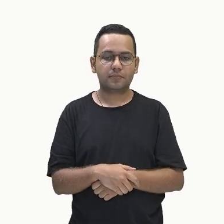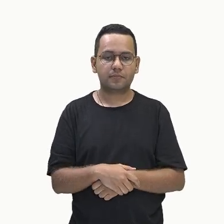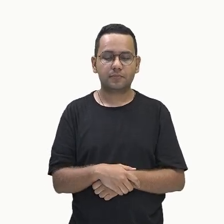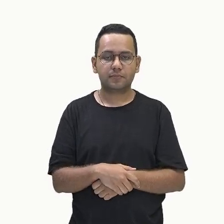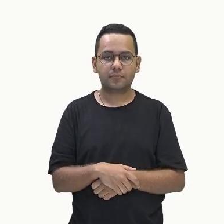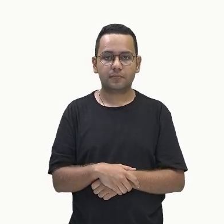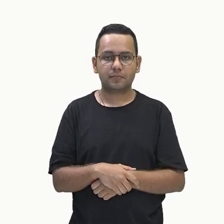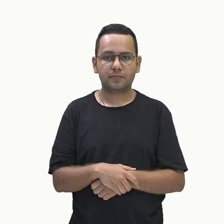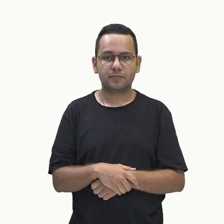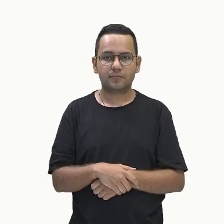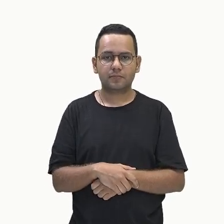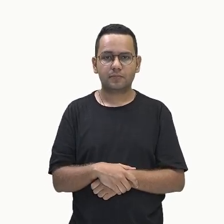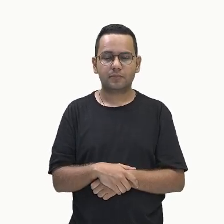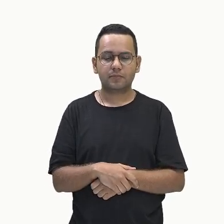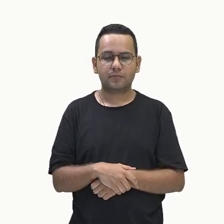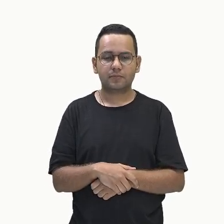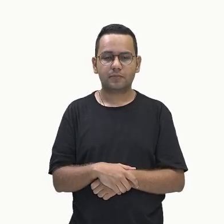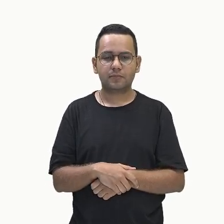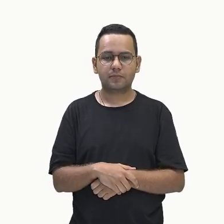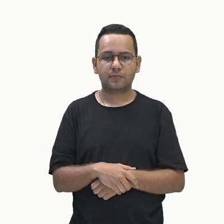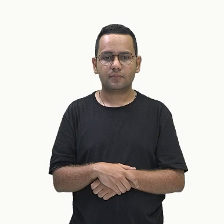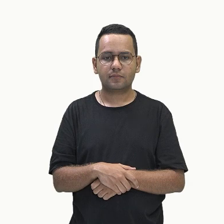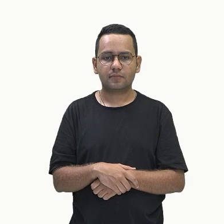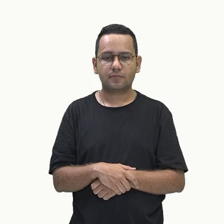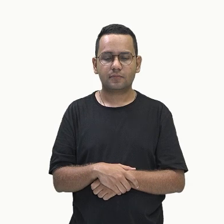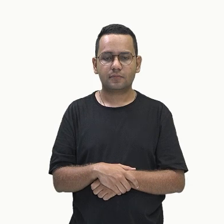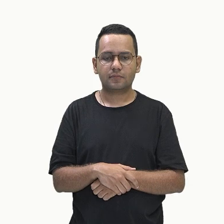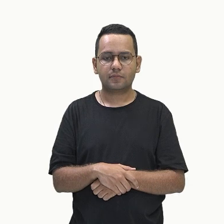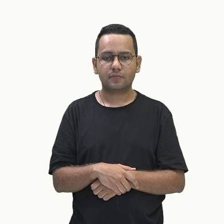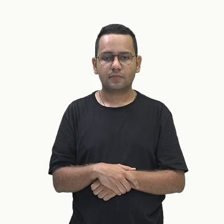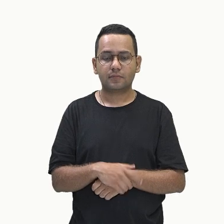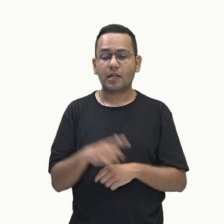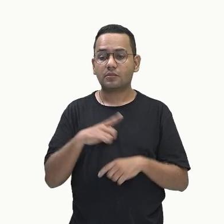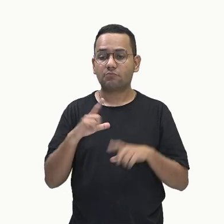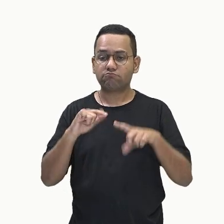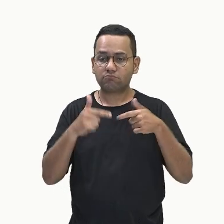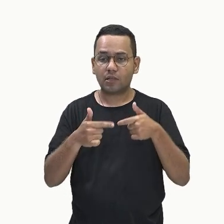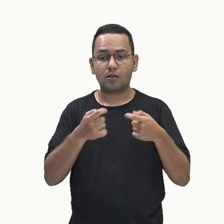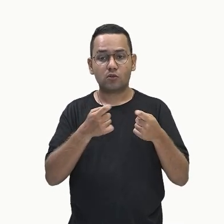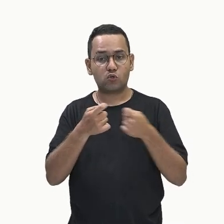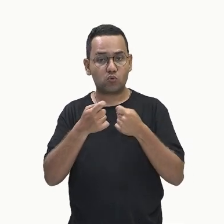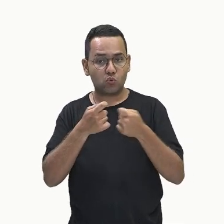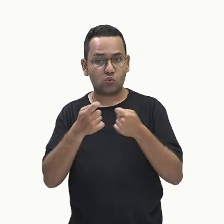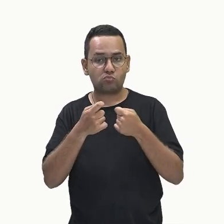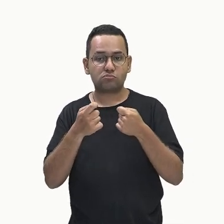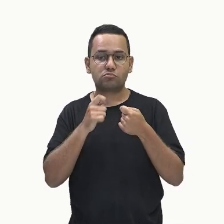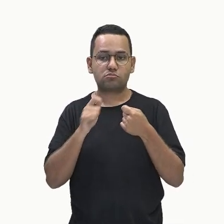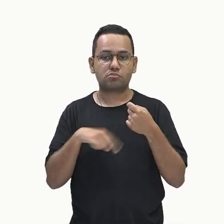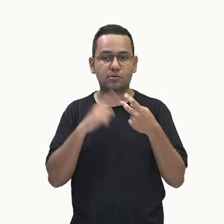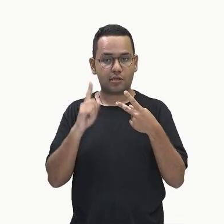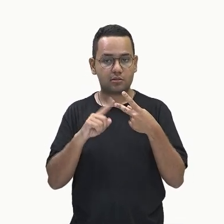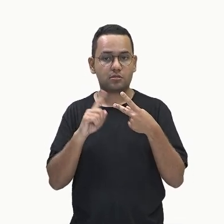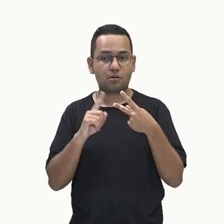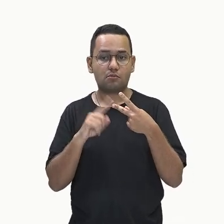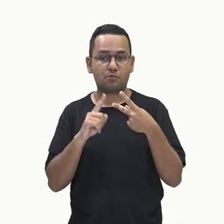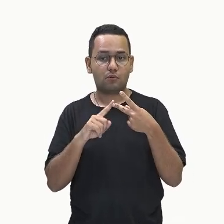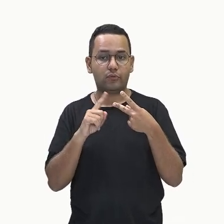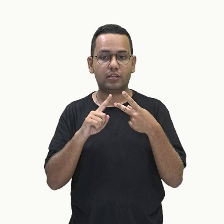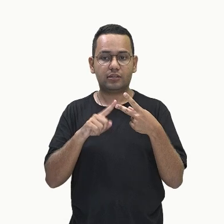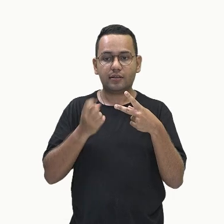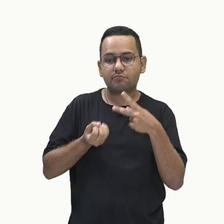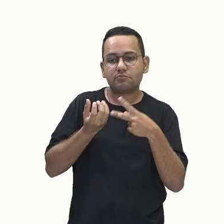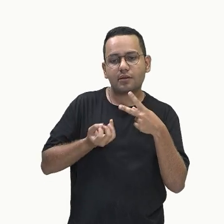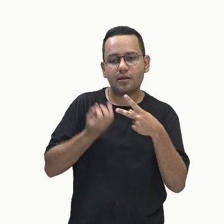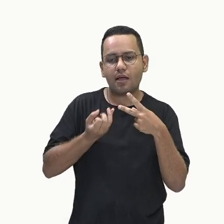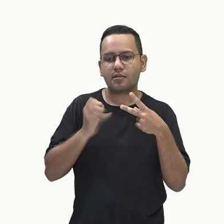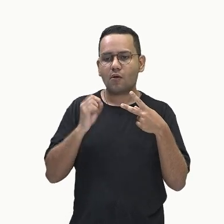vai trabalhar executando ações de controle no que a simpática está executando,